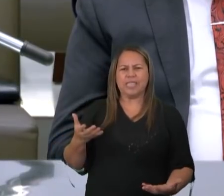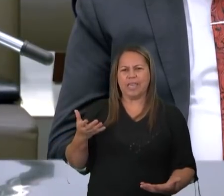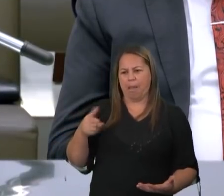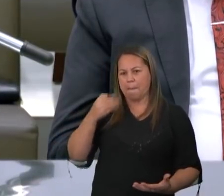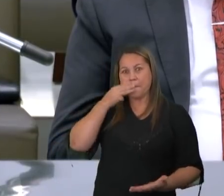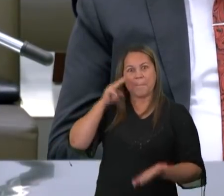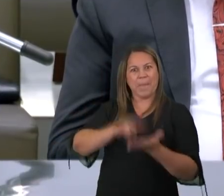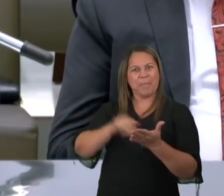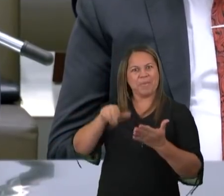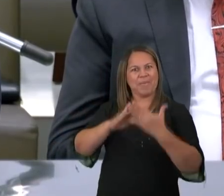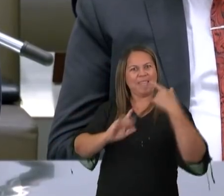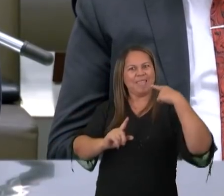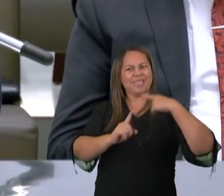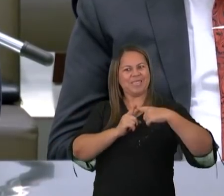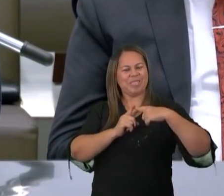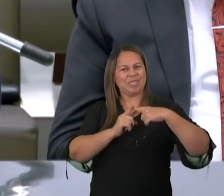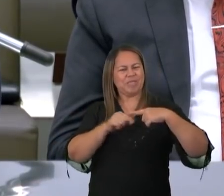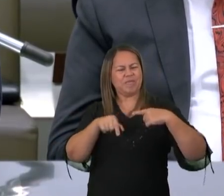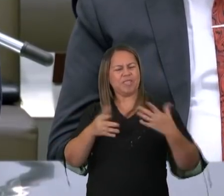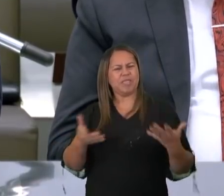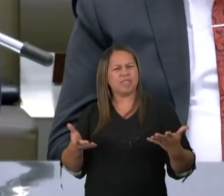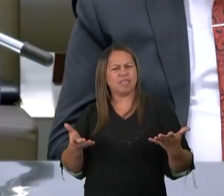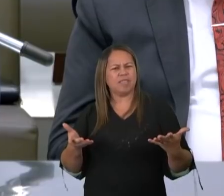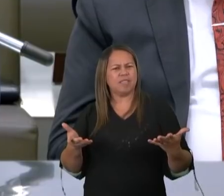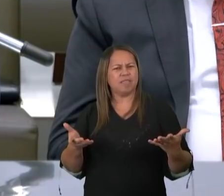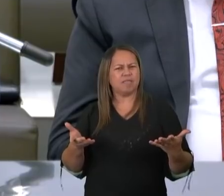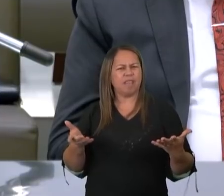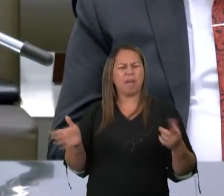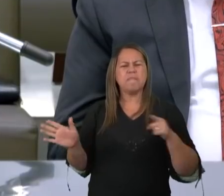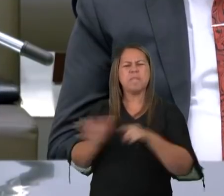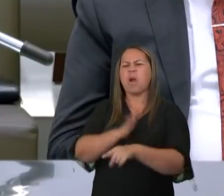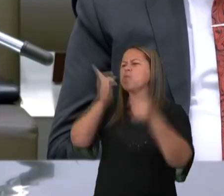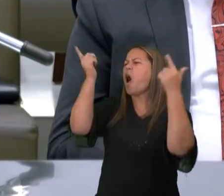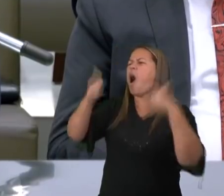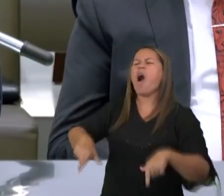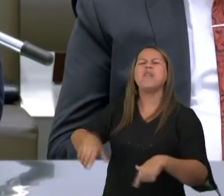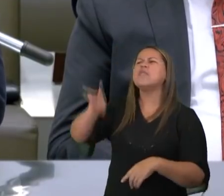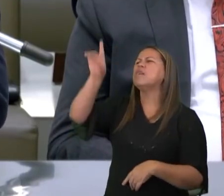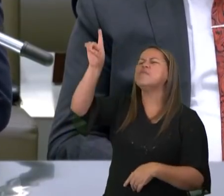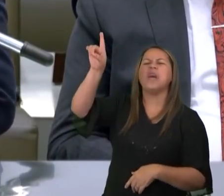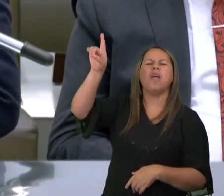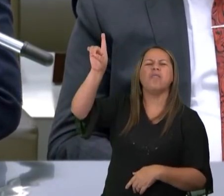Aleluia. Onde é que está o Deus de José?